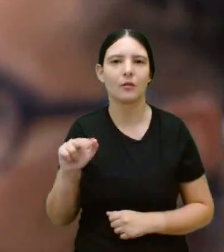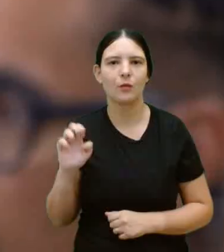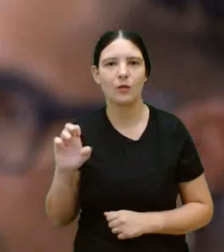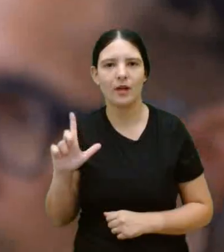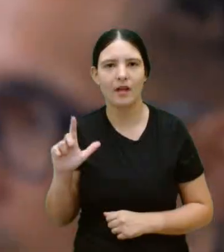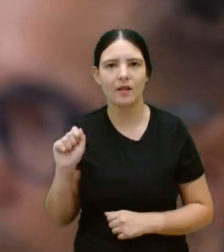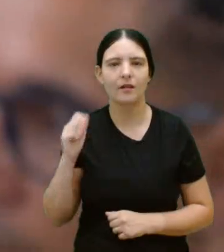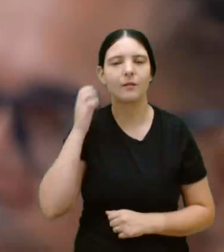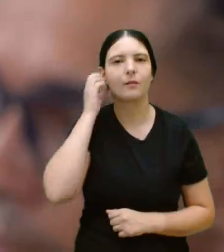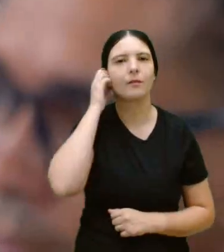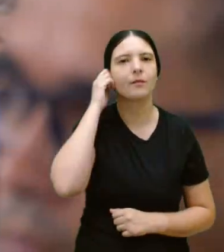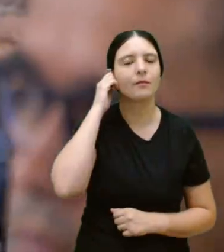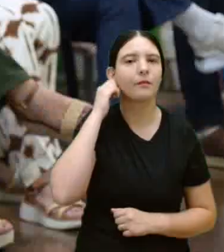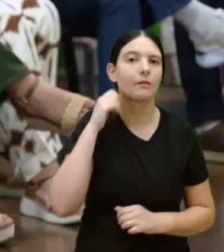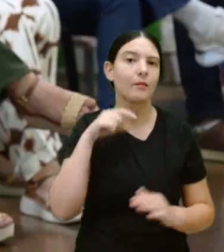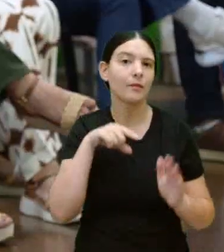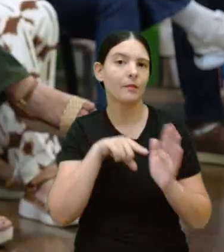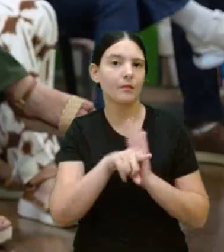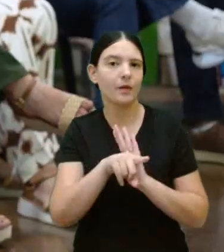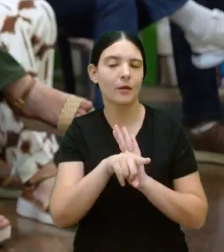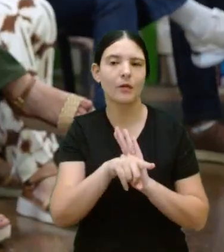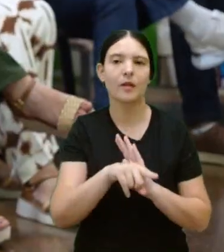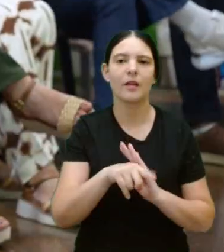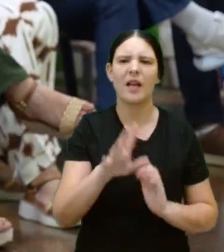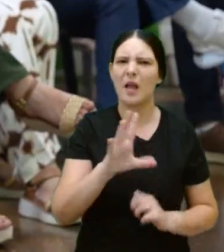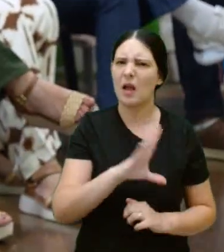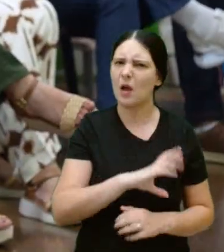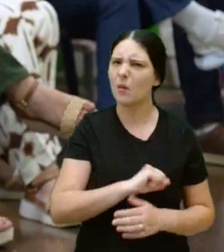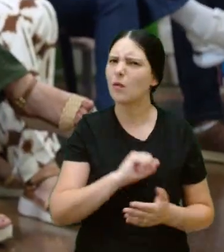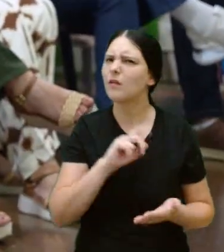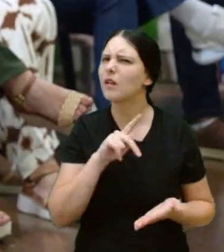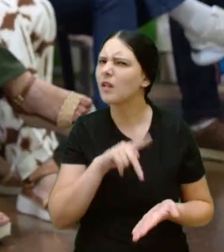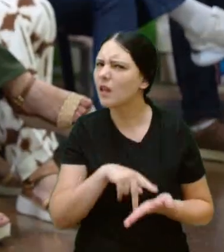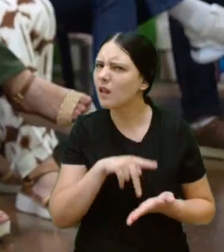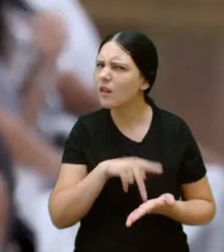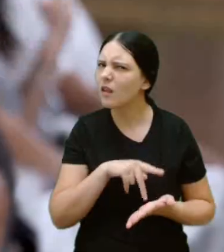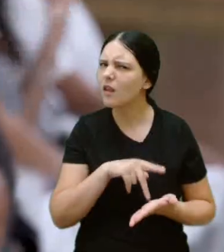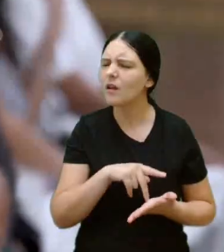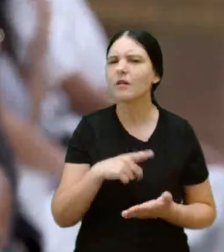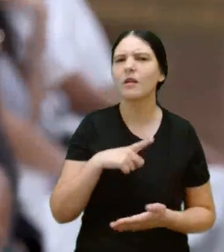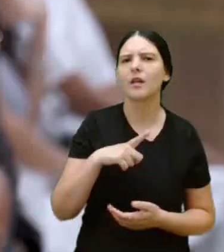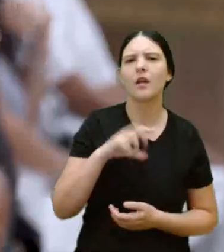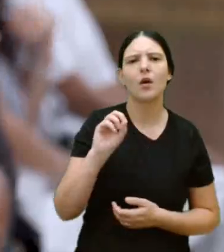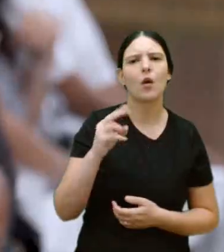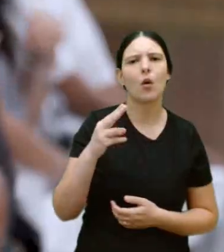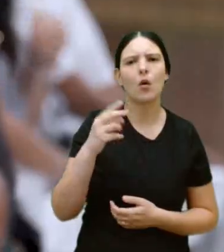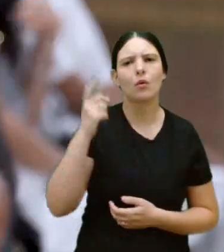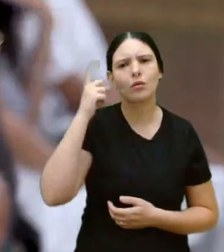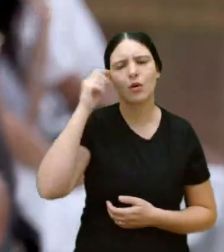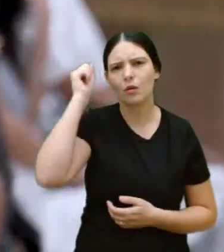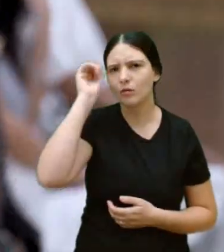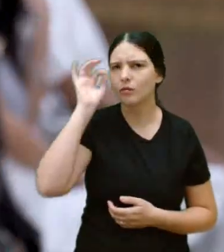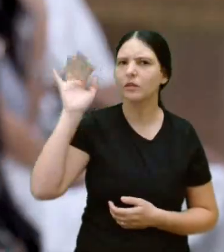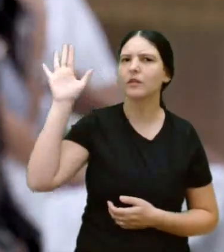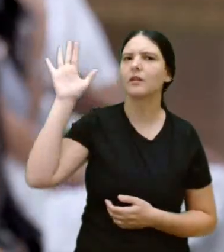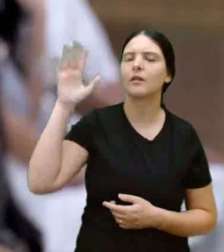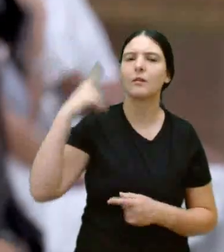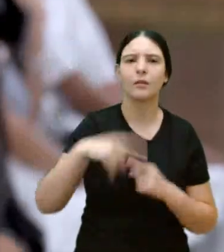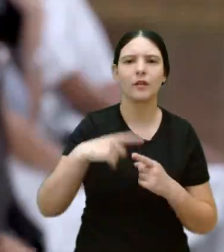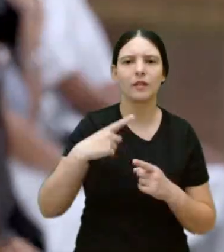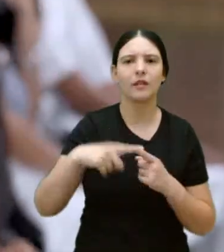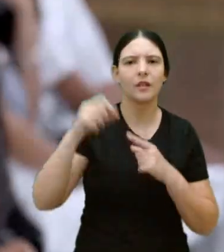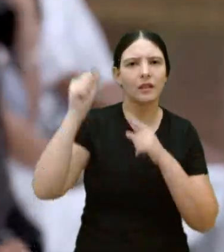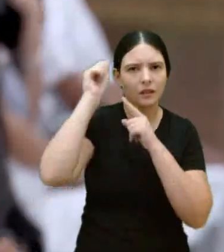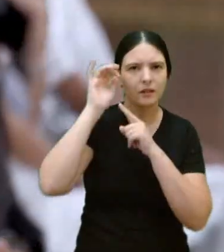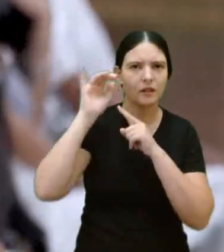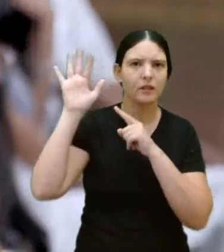longas. Existe amor verdadeiro ou isso é apenas um ideal? Porque, para mim, ideal é o que a gente necessita no